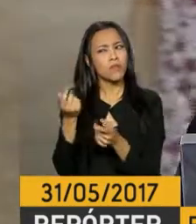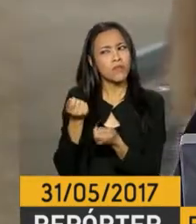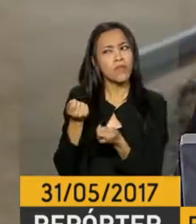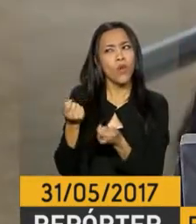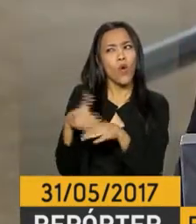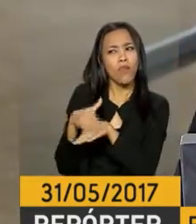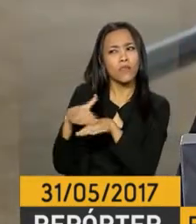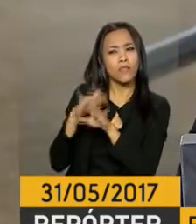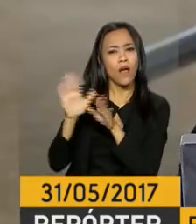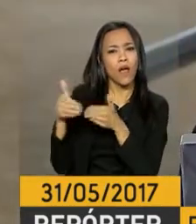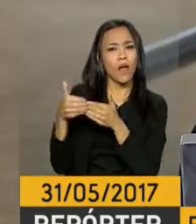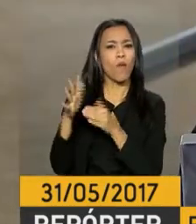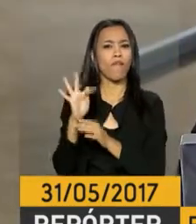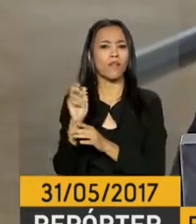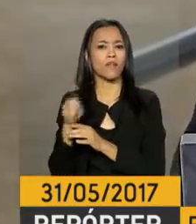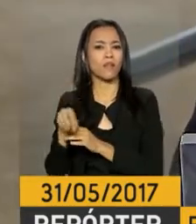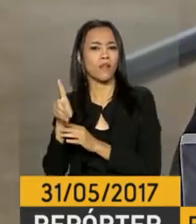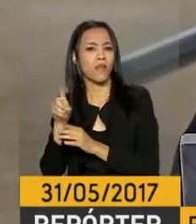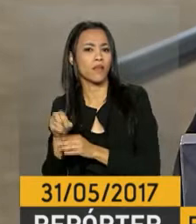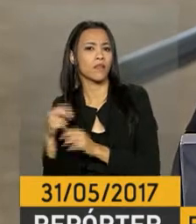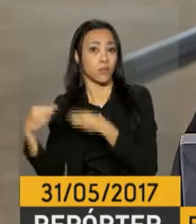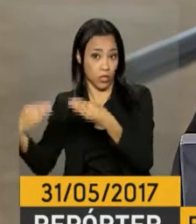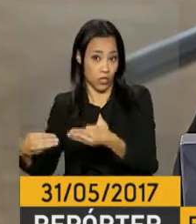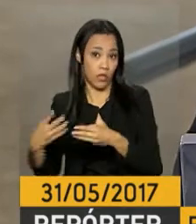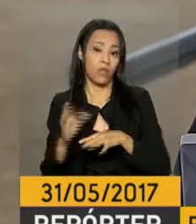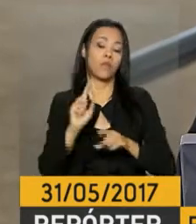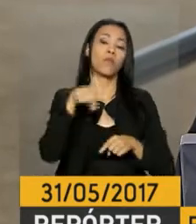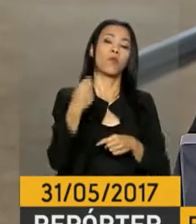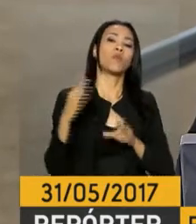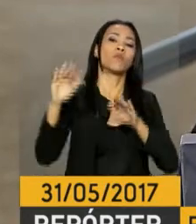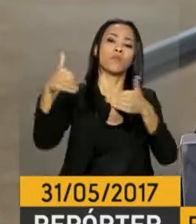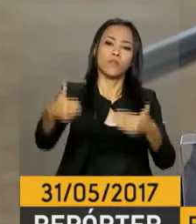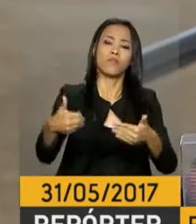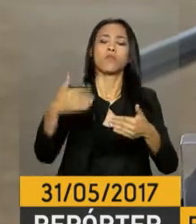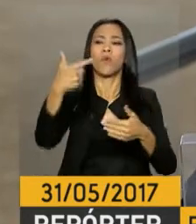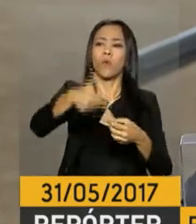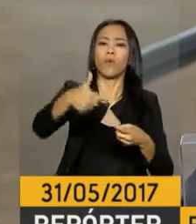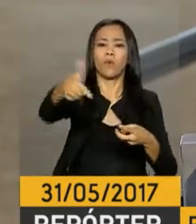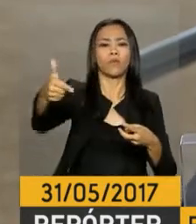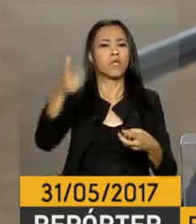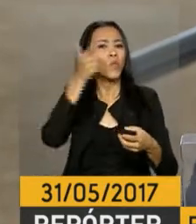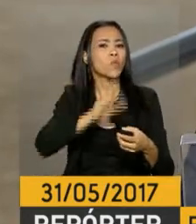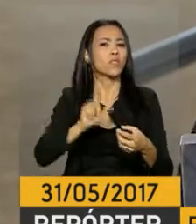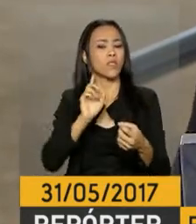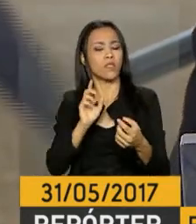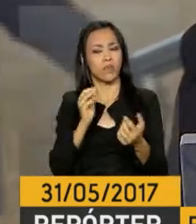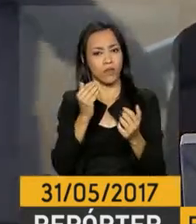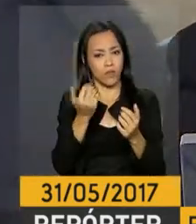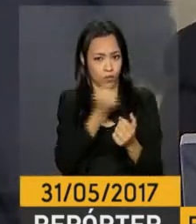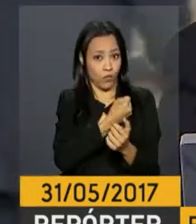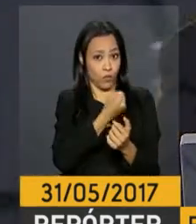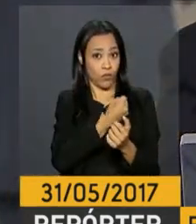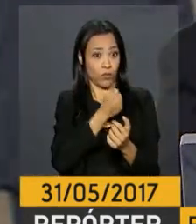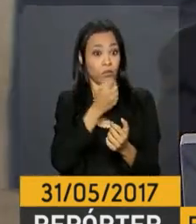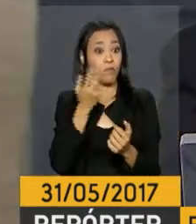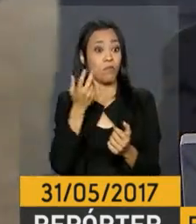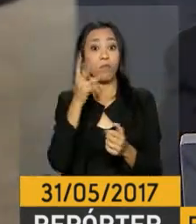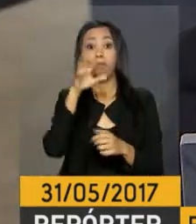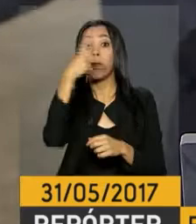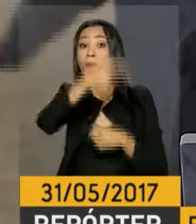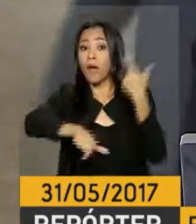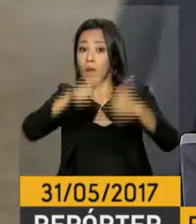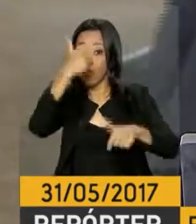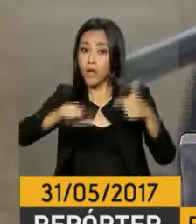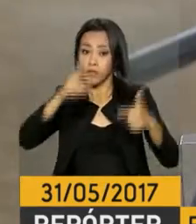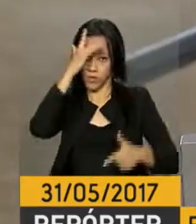conseguimos modificar essa ação e atingir um número maior de agricultores familiares.